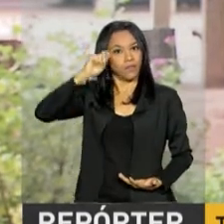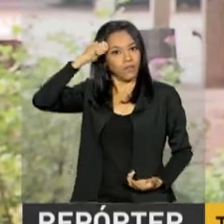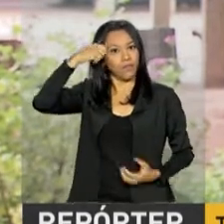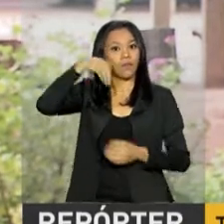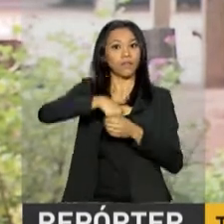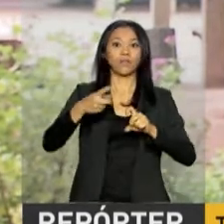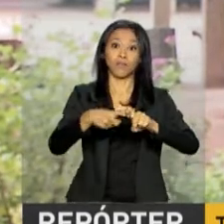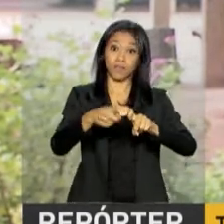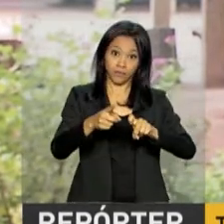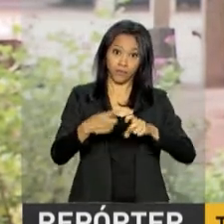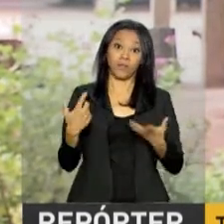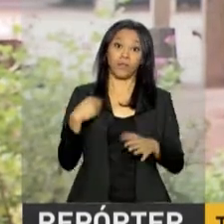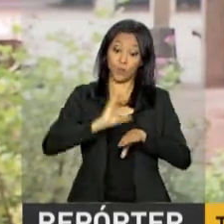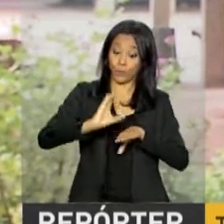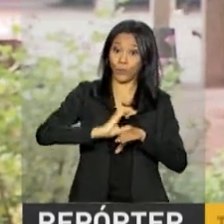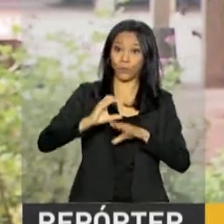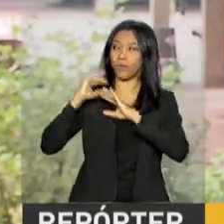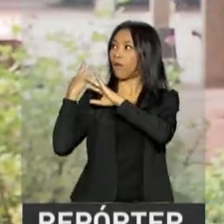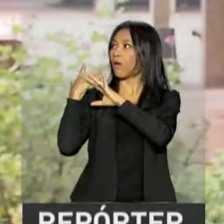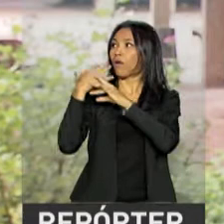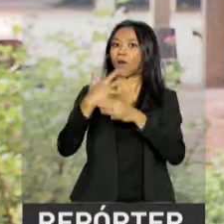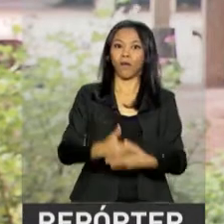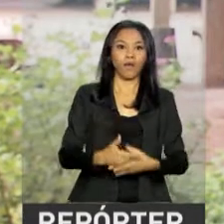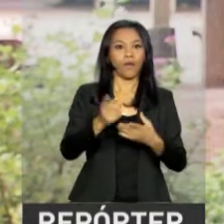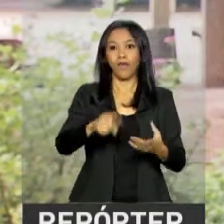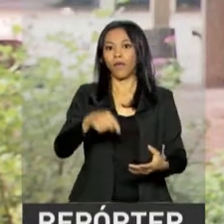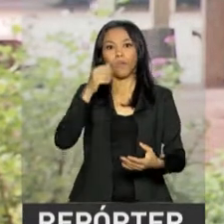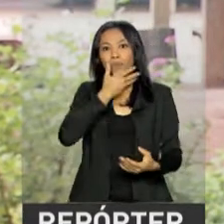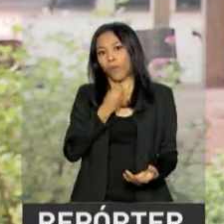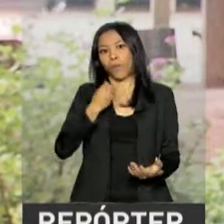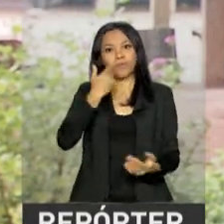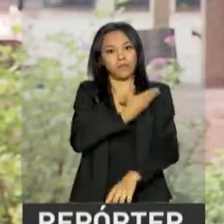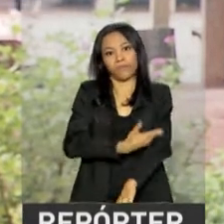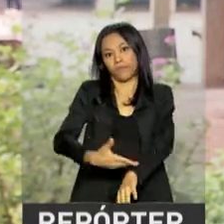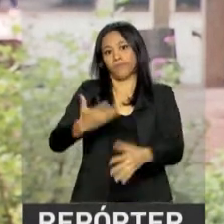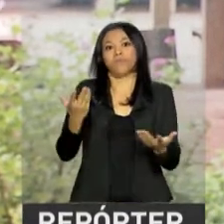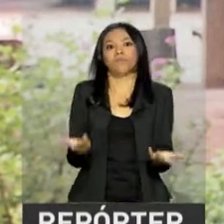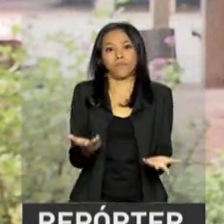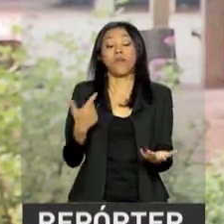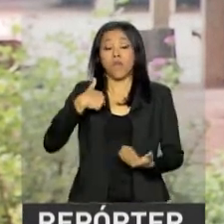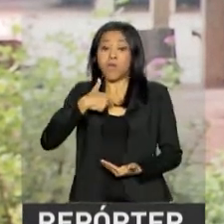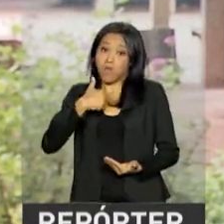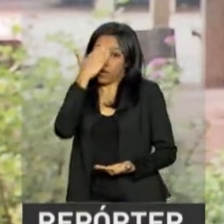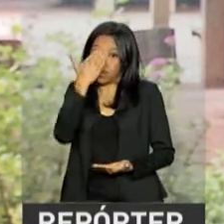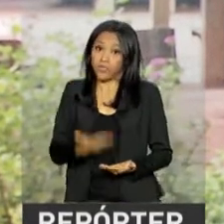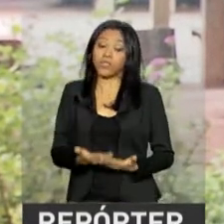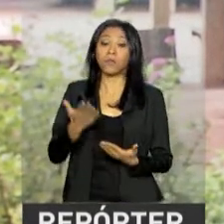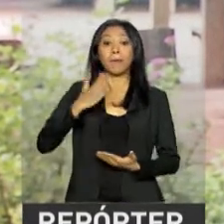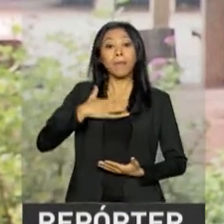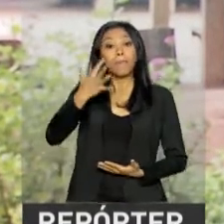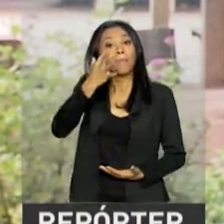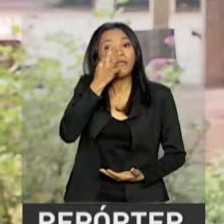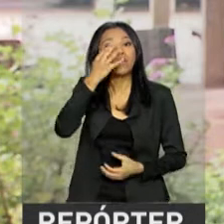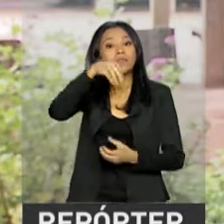que é um curso mais tardiamente mas maioritariamente composto por homens brancos é eu acredito que a minha própria presença